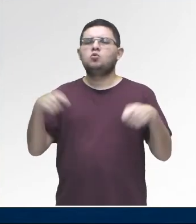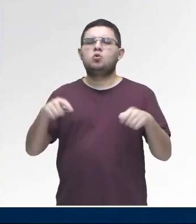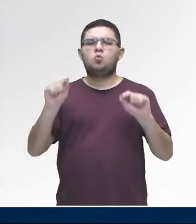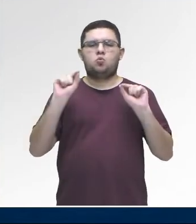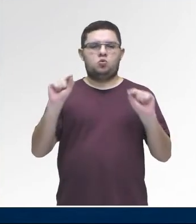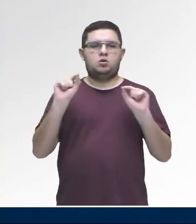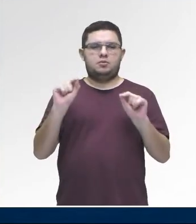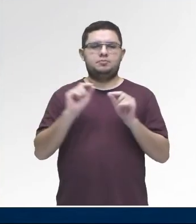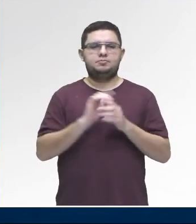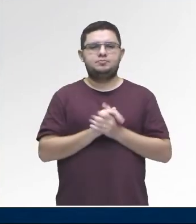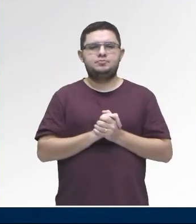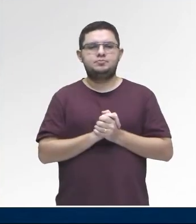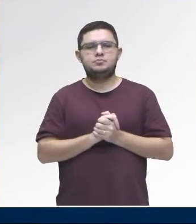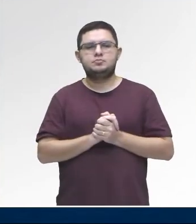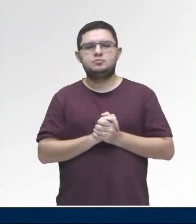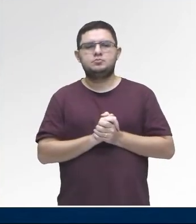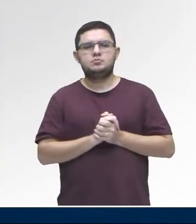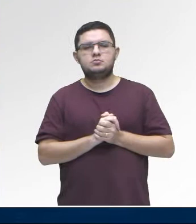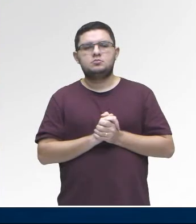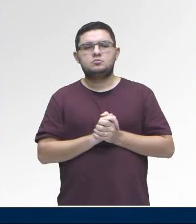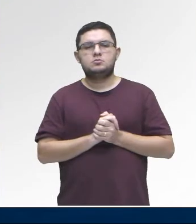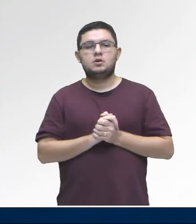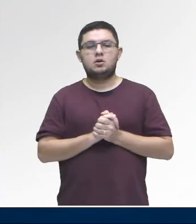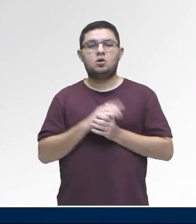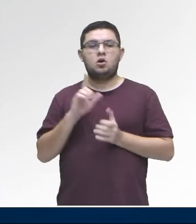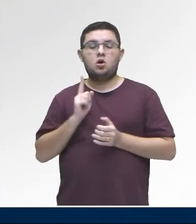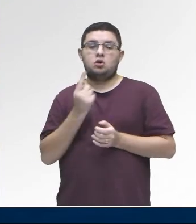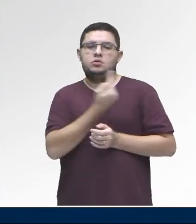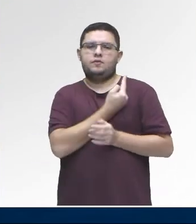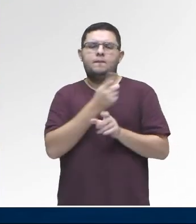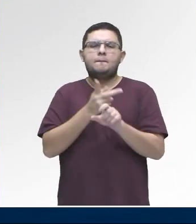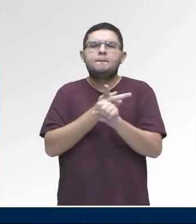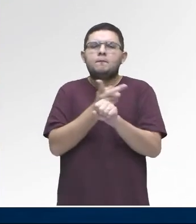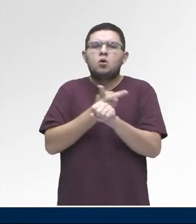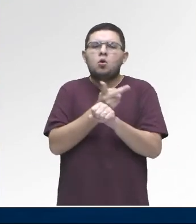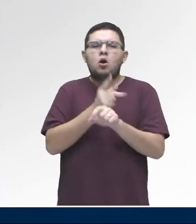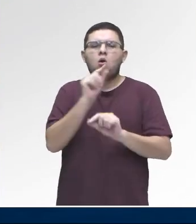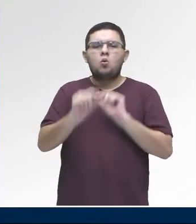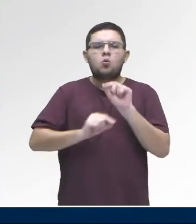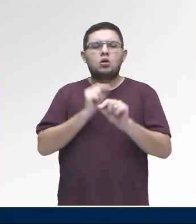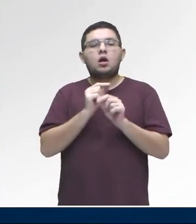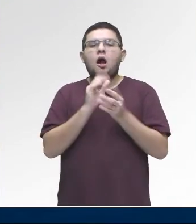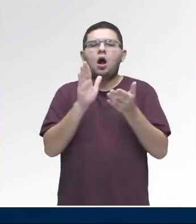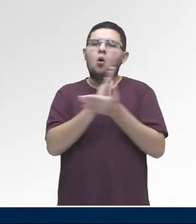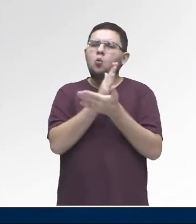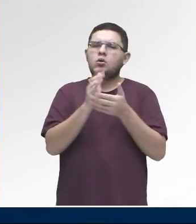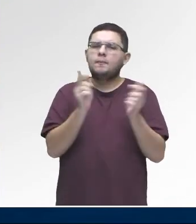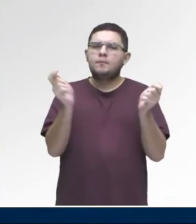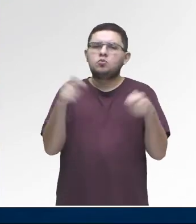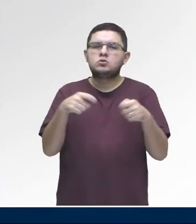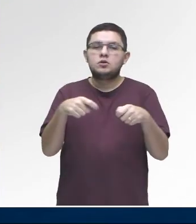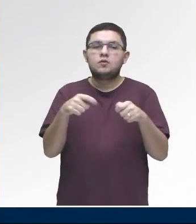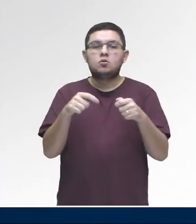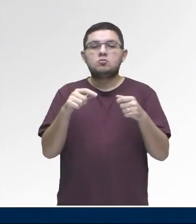nós vamos aqui procurar a alternativa